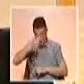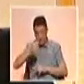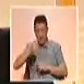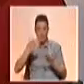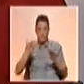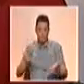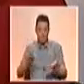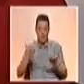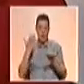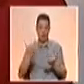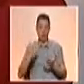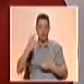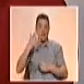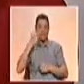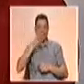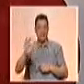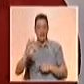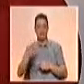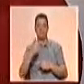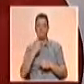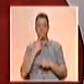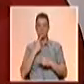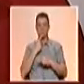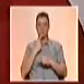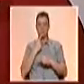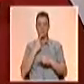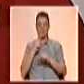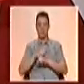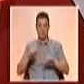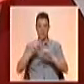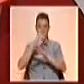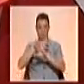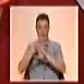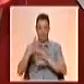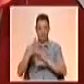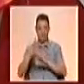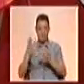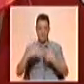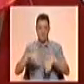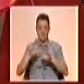Portanto, agora é uma questão de tentar perceber até que ponto... Não há muito tempo para pôr em prática estes planos, não é? Não, mas